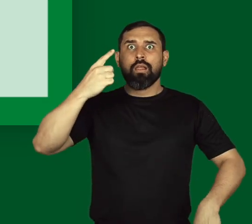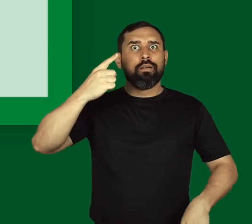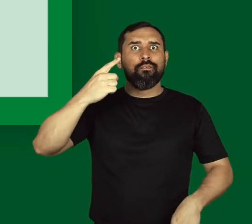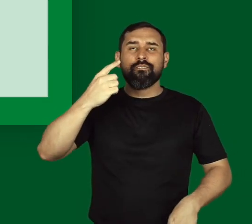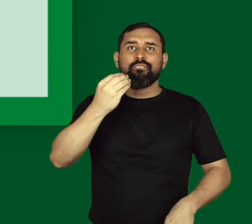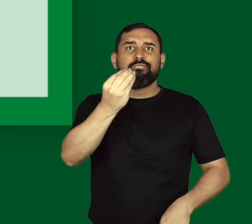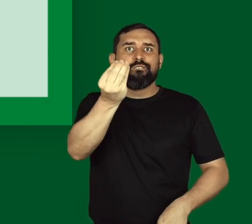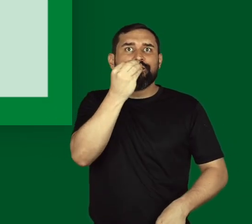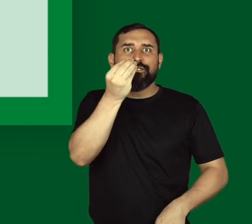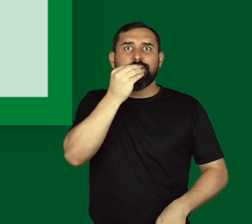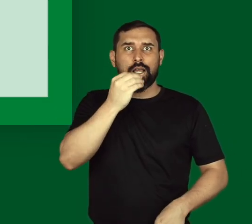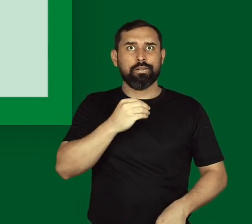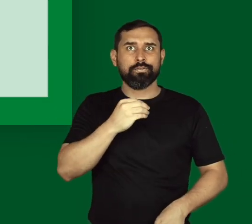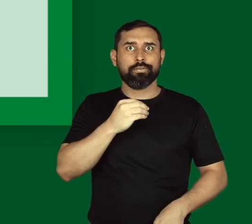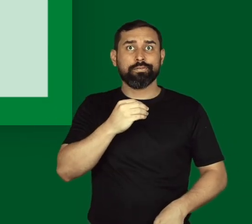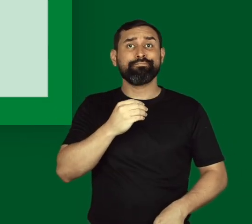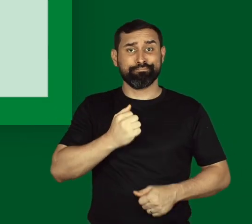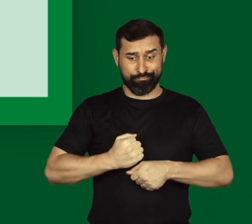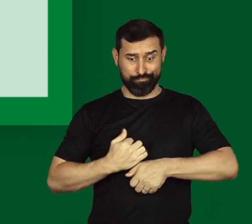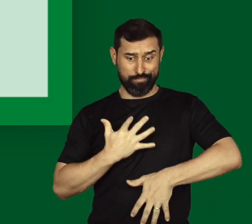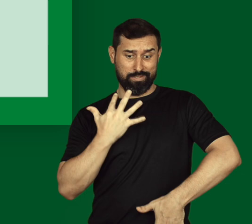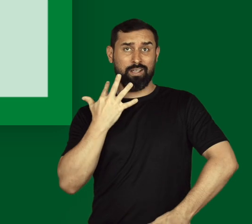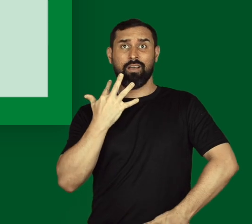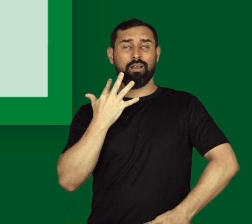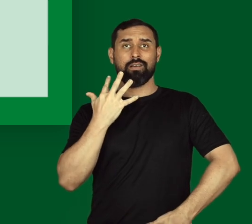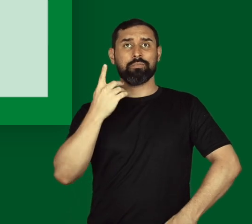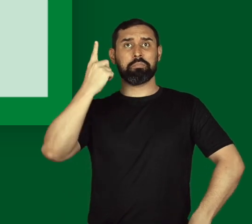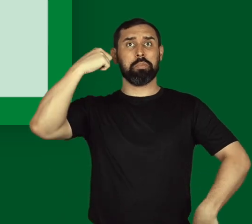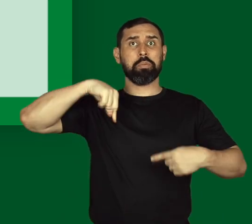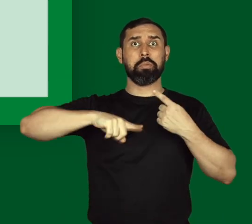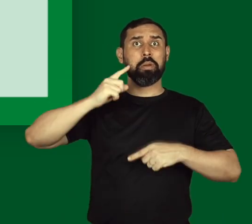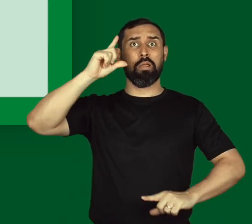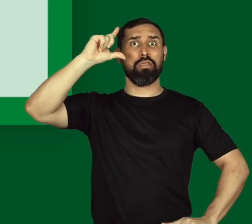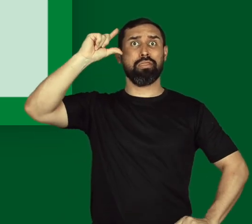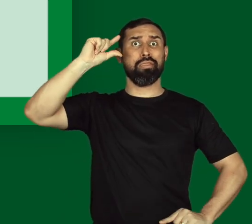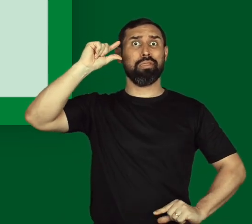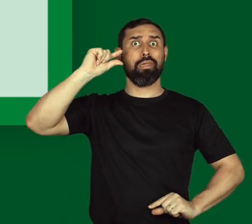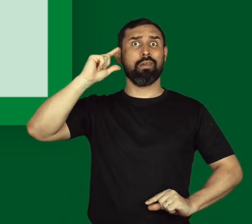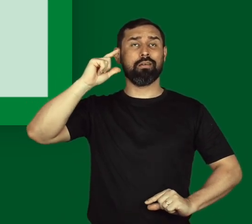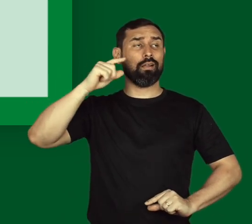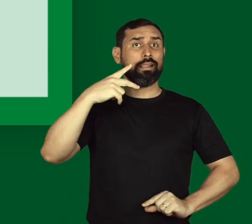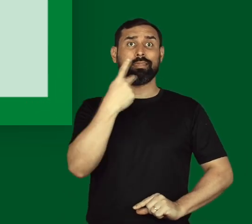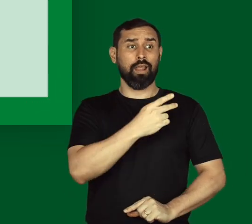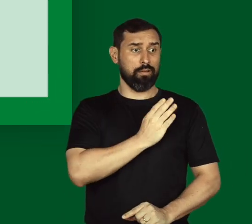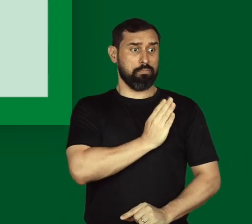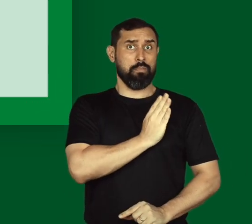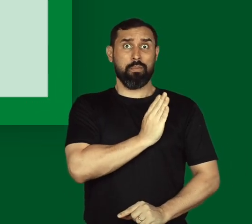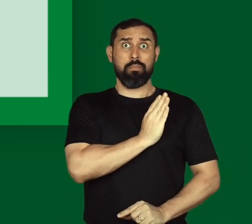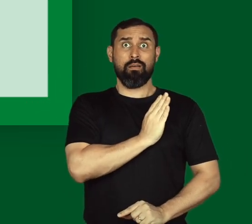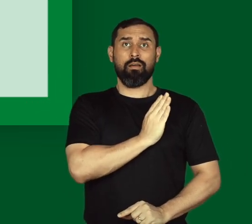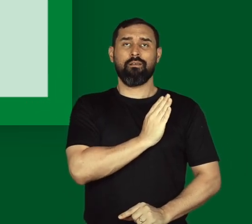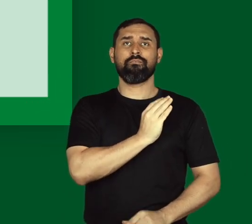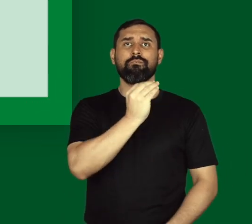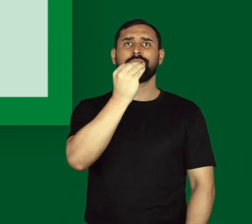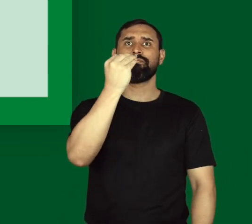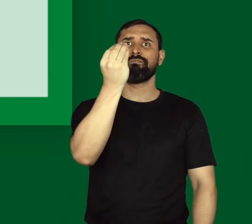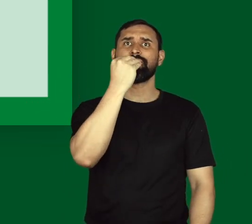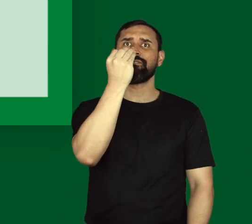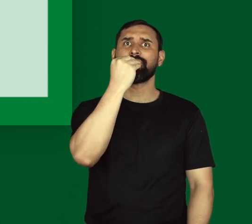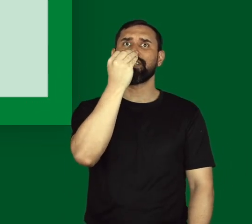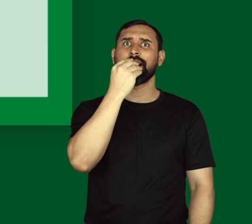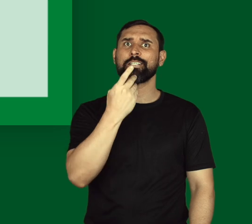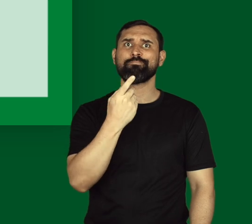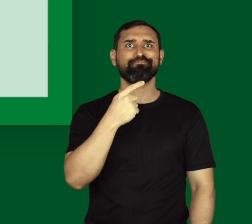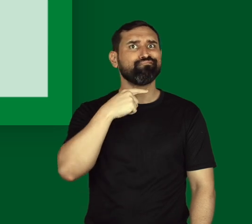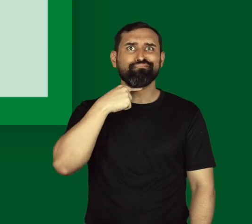tem uma vasoconstricção periférica. Isso piora muito a performance cardíaca desse paciente, porque ele está brigando, né, um coração que